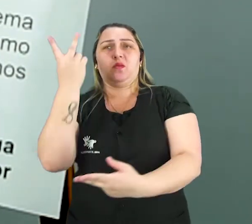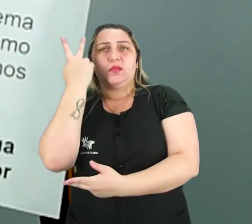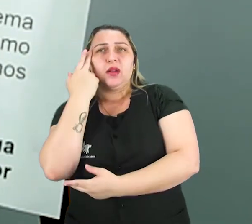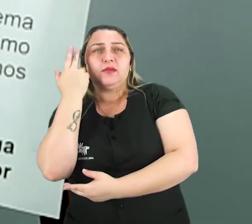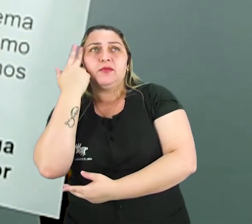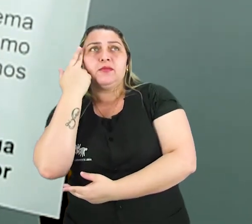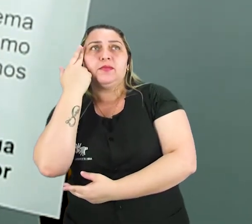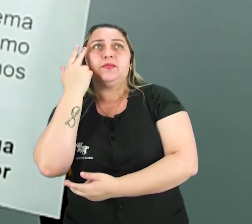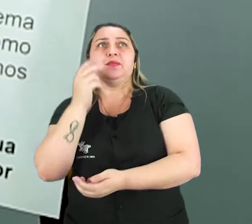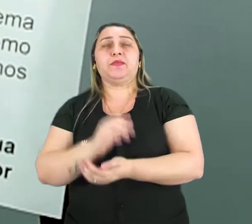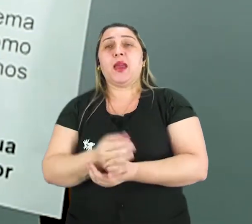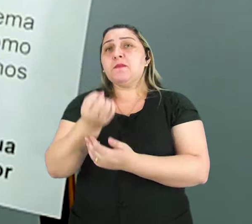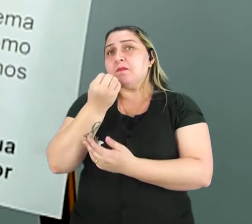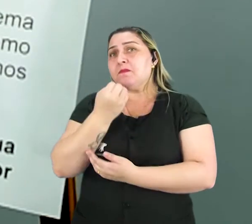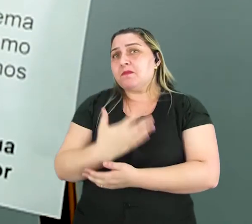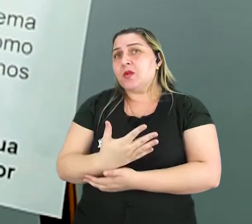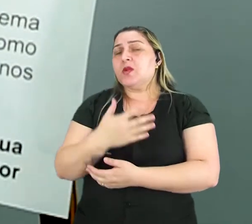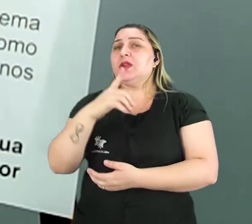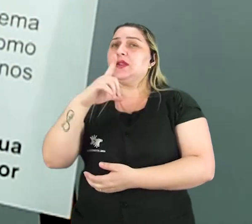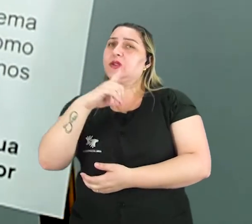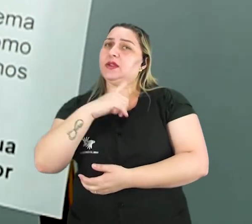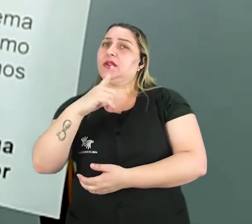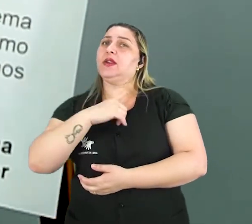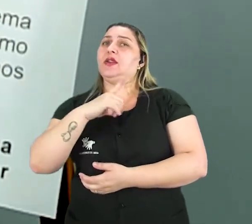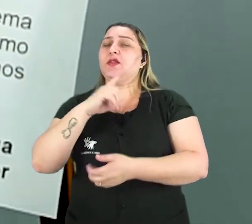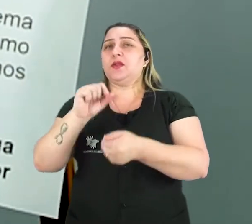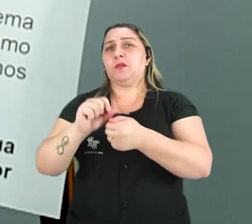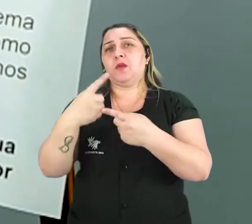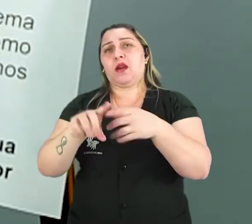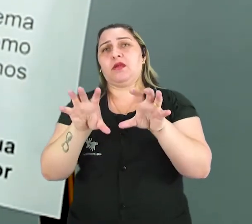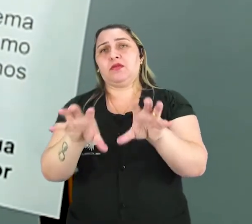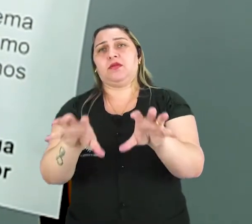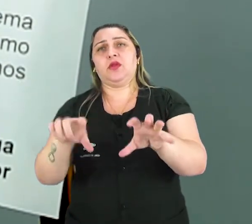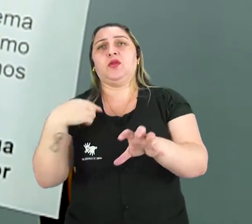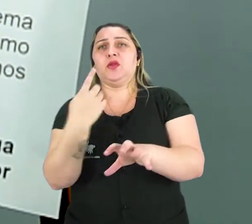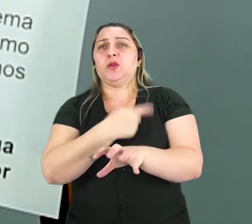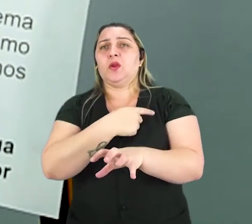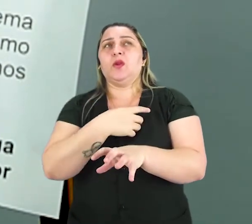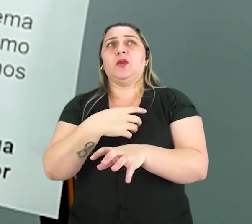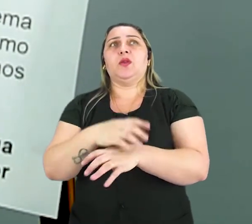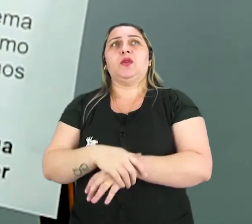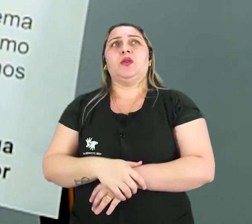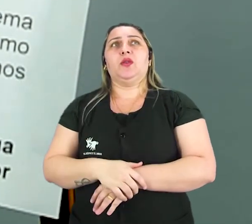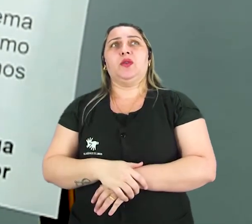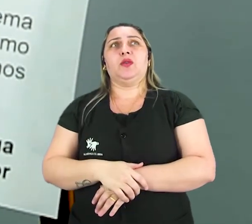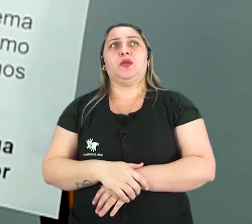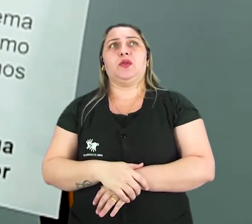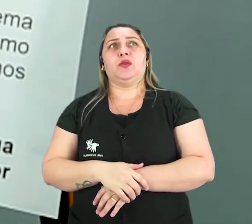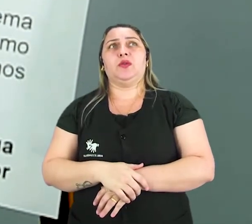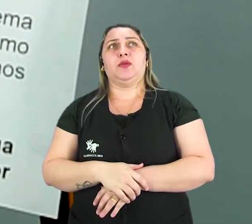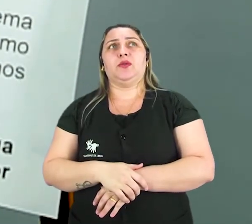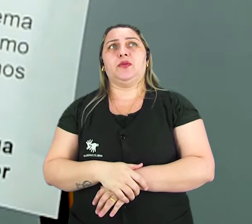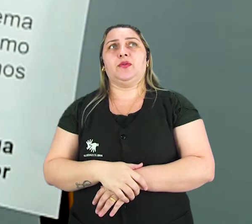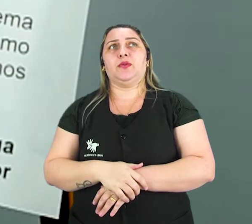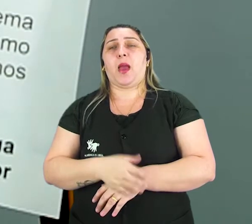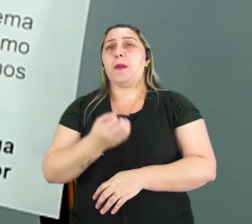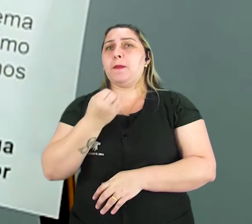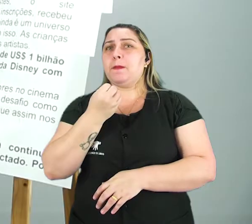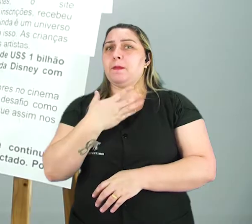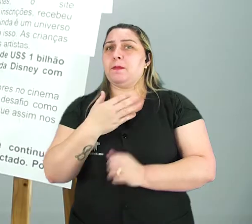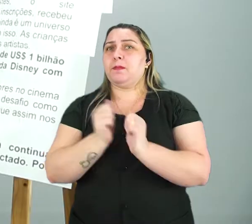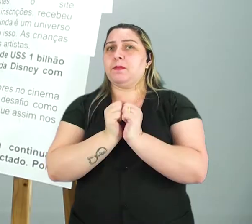natural. É bom que eles tenham feito, porque assim nós nos sentimos em boa